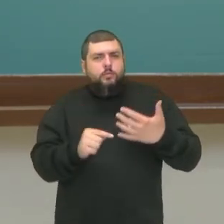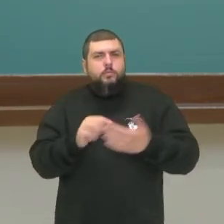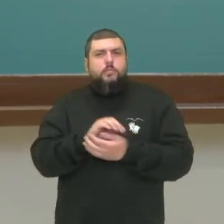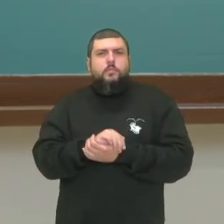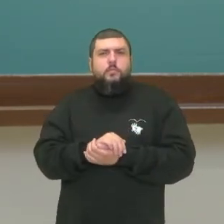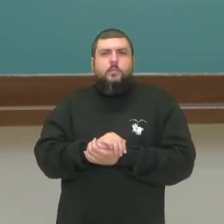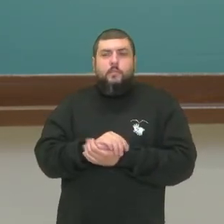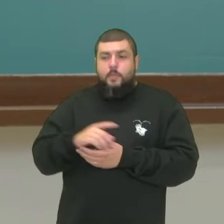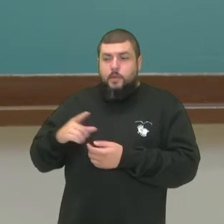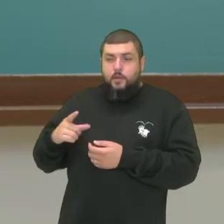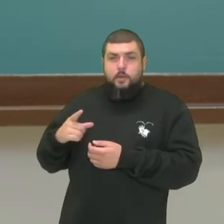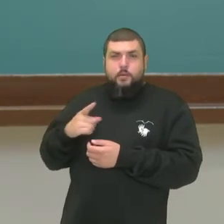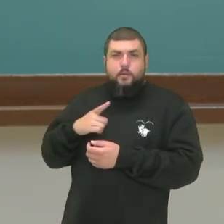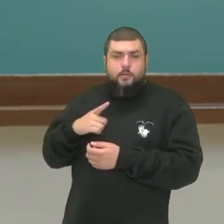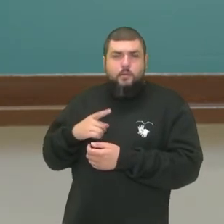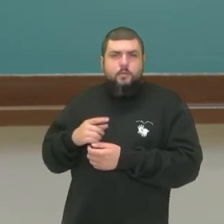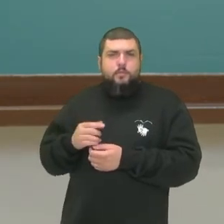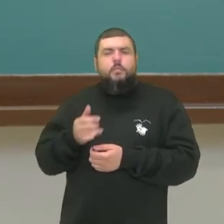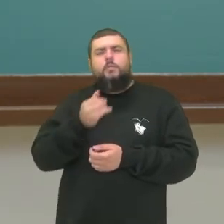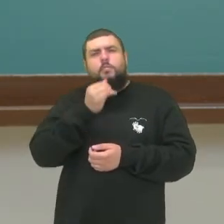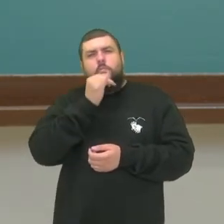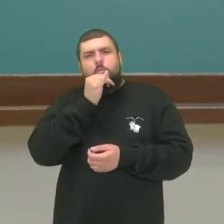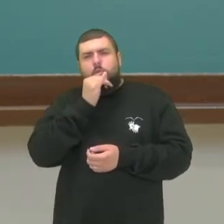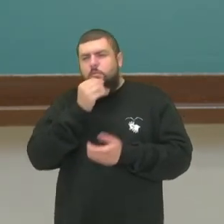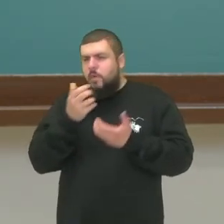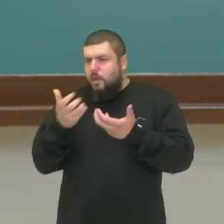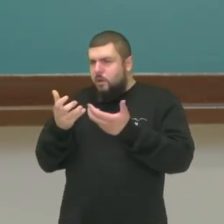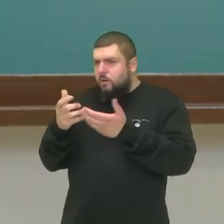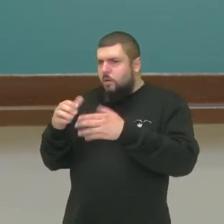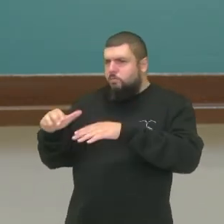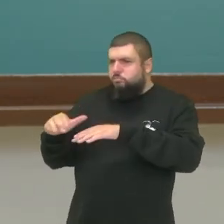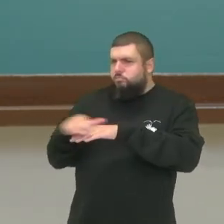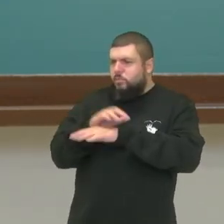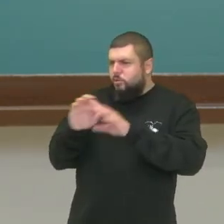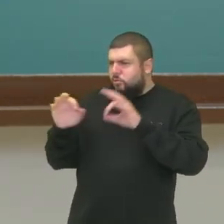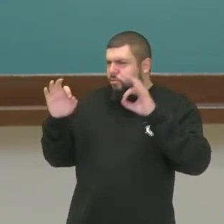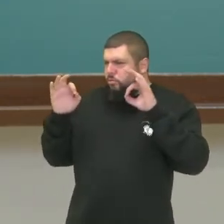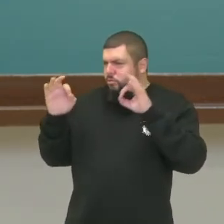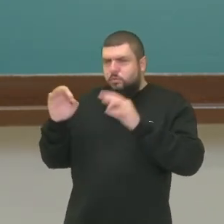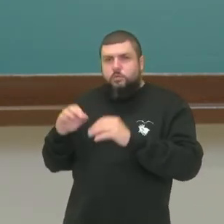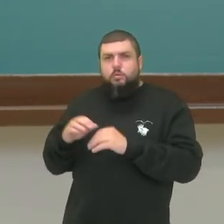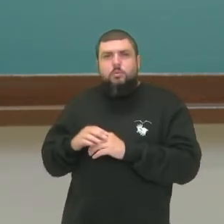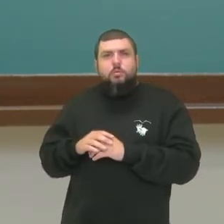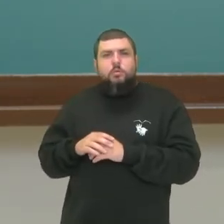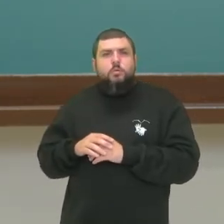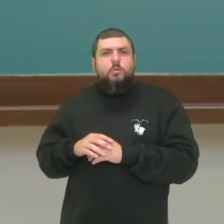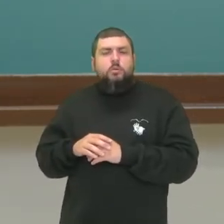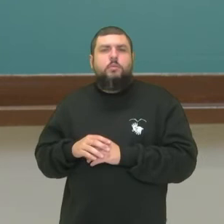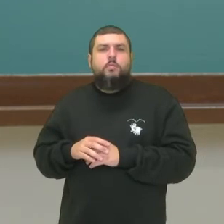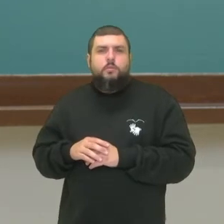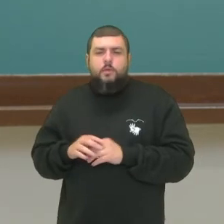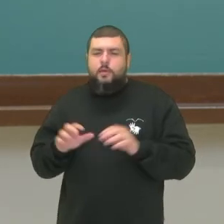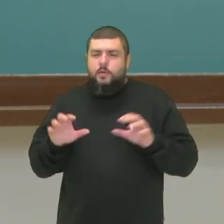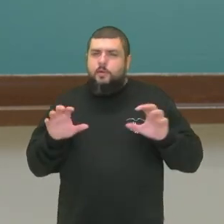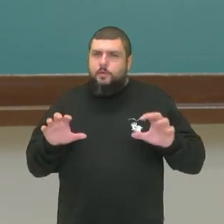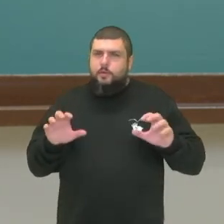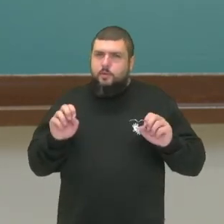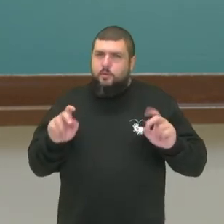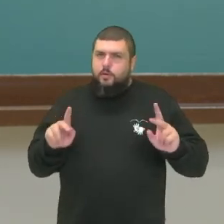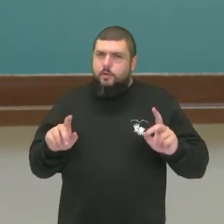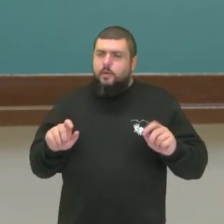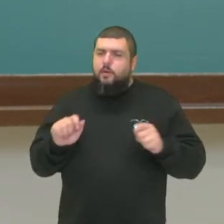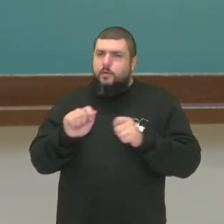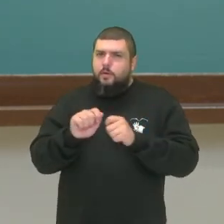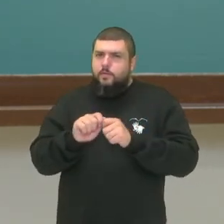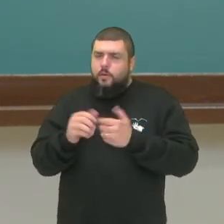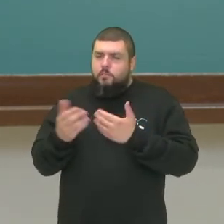né? Eu quero aquele tênis de marca mais bonito, mais que... Então, nesse sentido, tá ok? Faz aí,